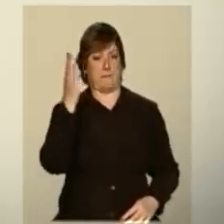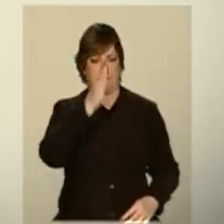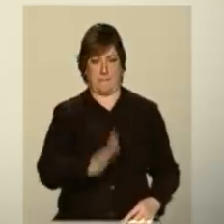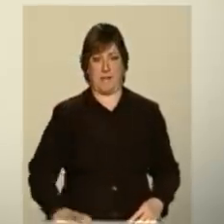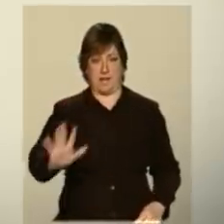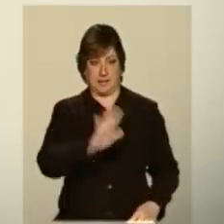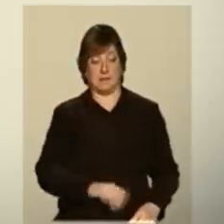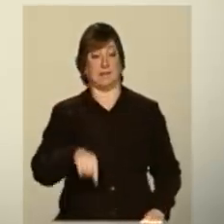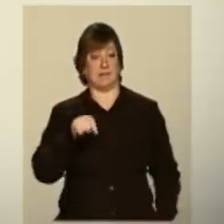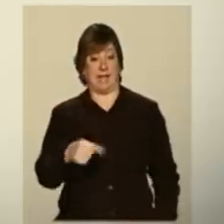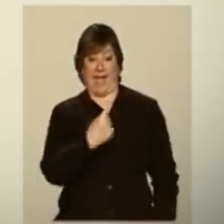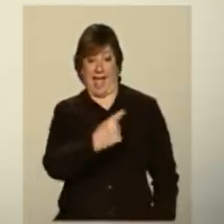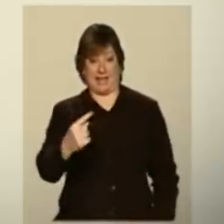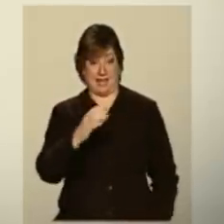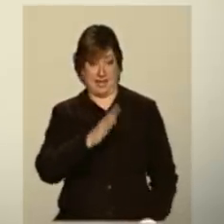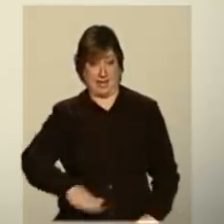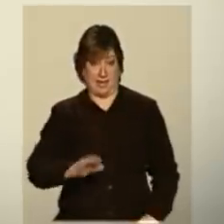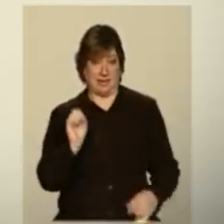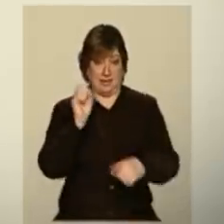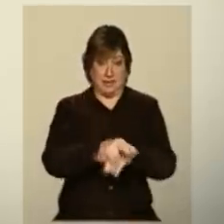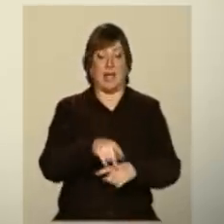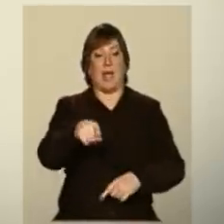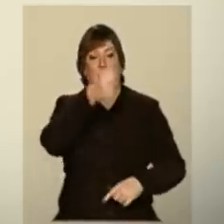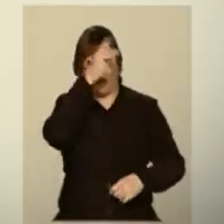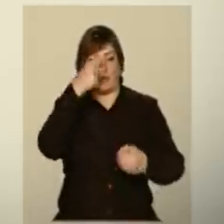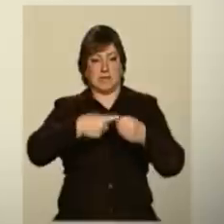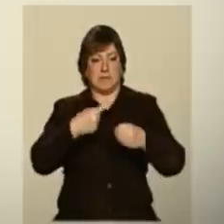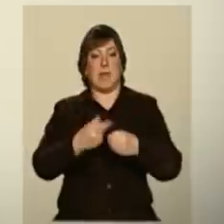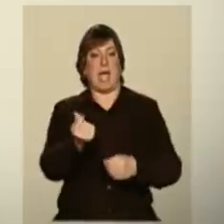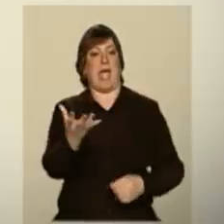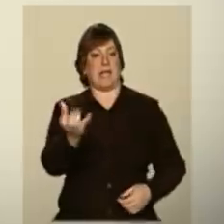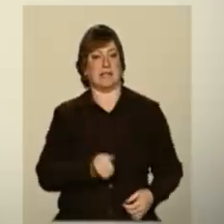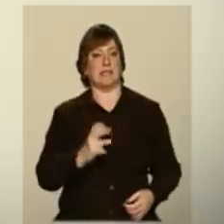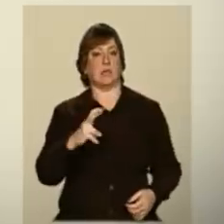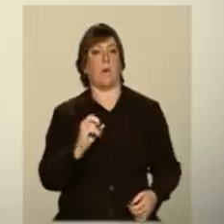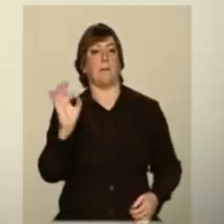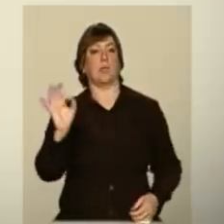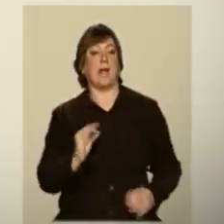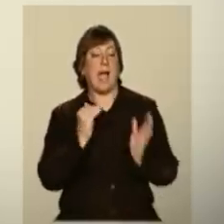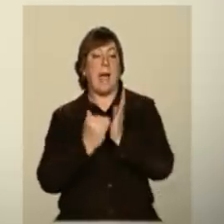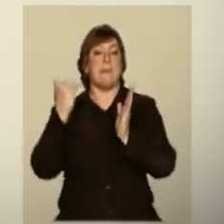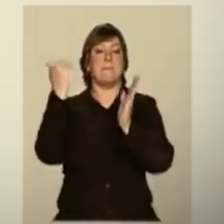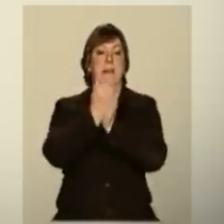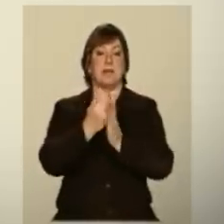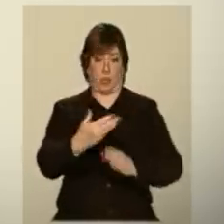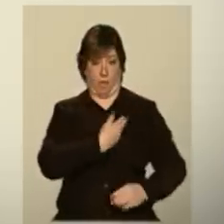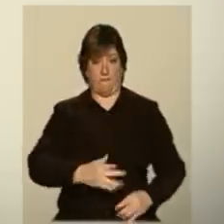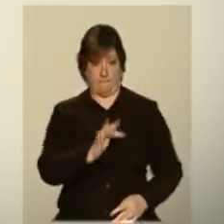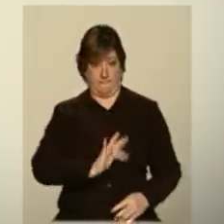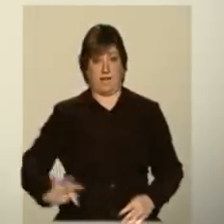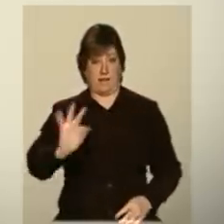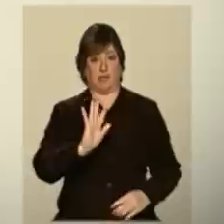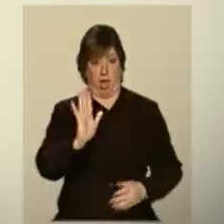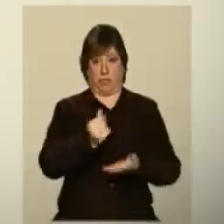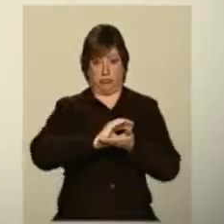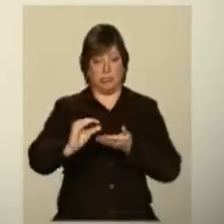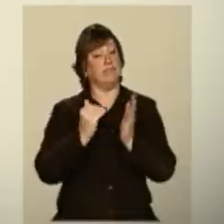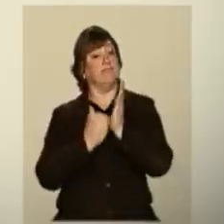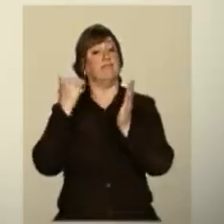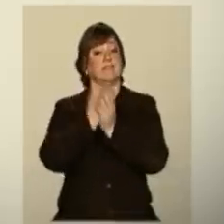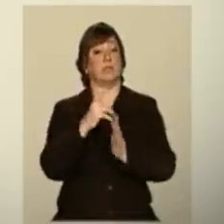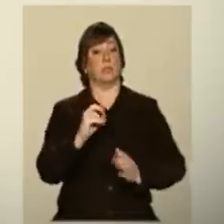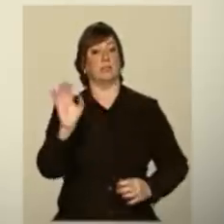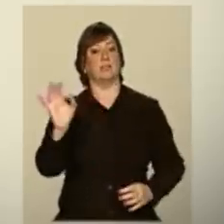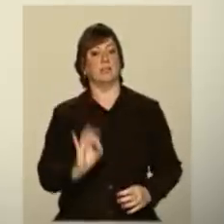receber 50% a mais do valor que já é repassado pelo governo federal com esse dinheiro Extra a